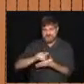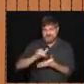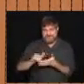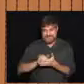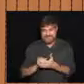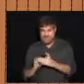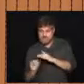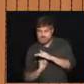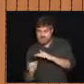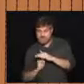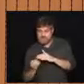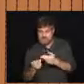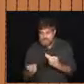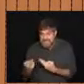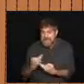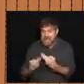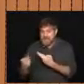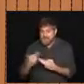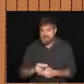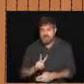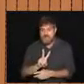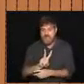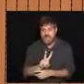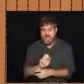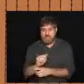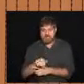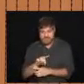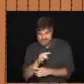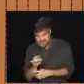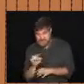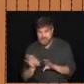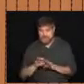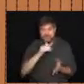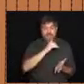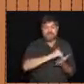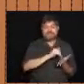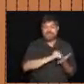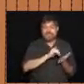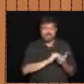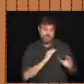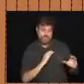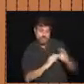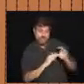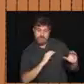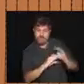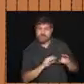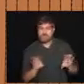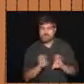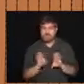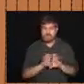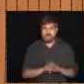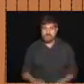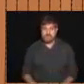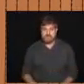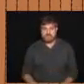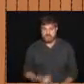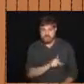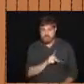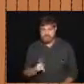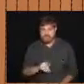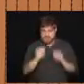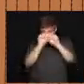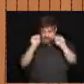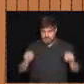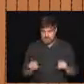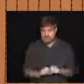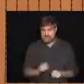secretário de Relações Institucionais, o Fabrini, secretário de Comunicação, e também o Dr. Marcos Pimenta, presidente da Rede